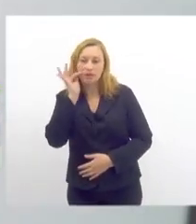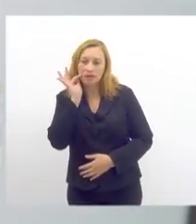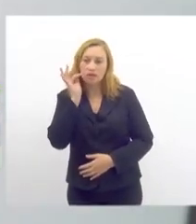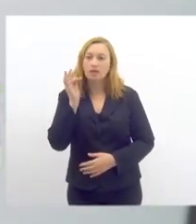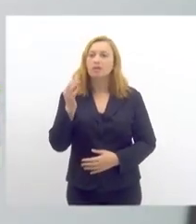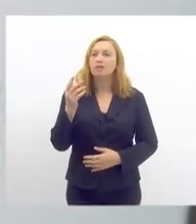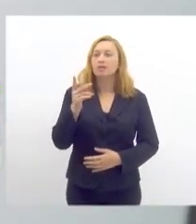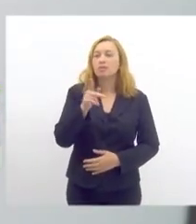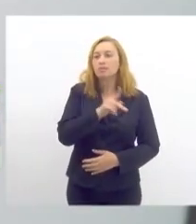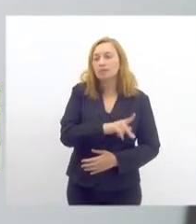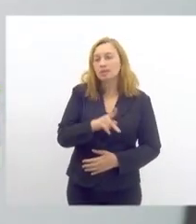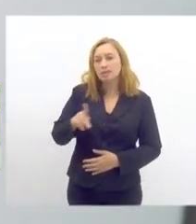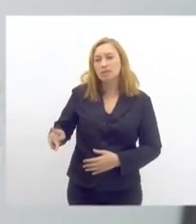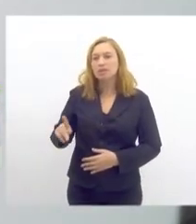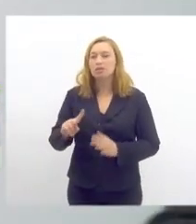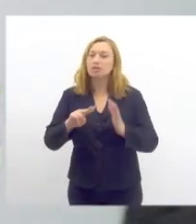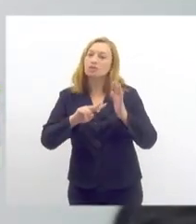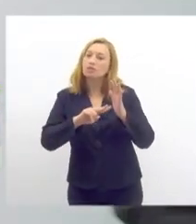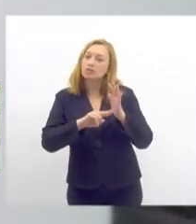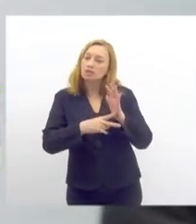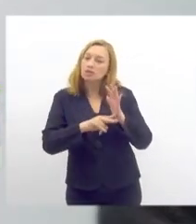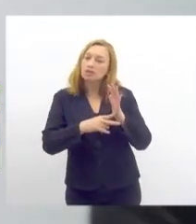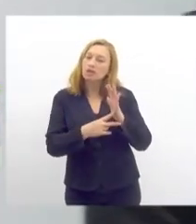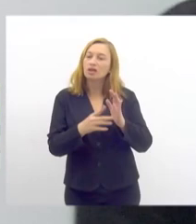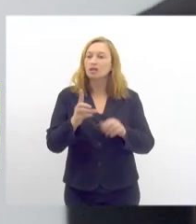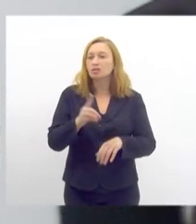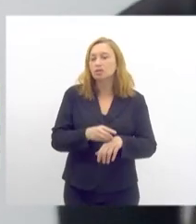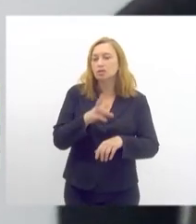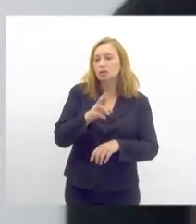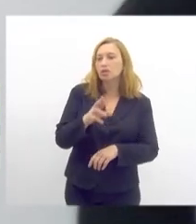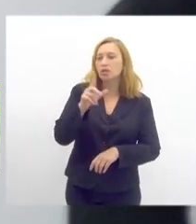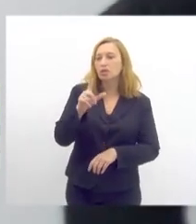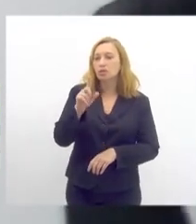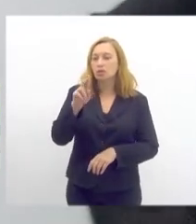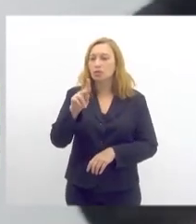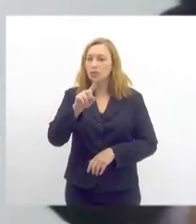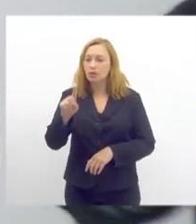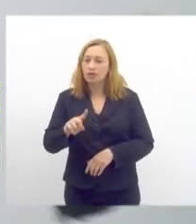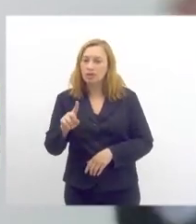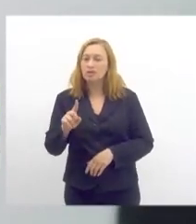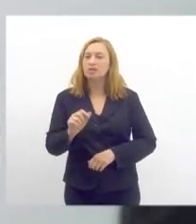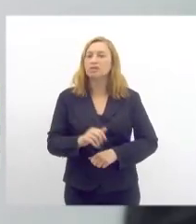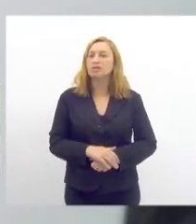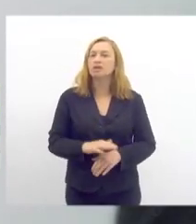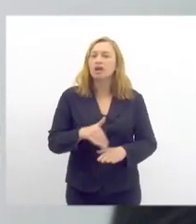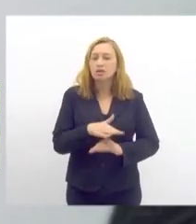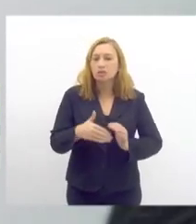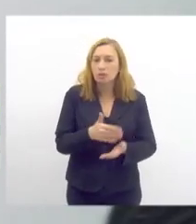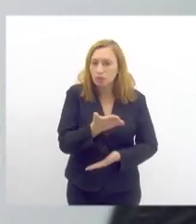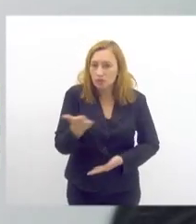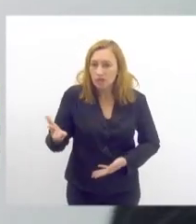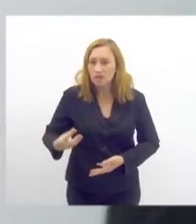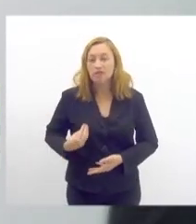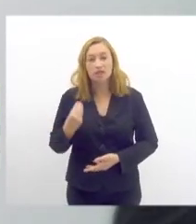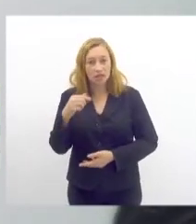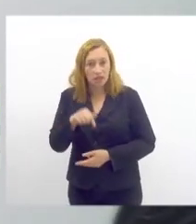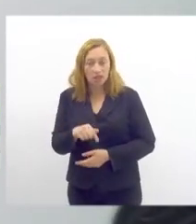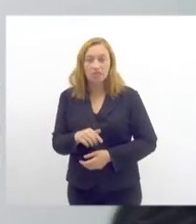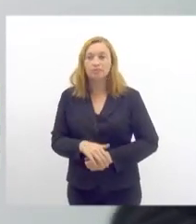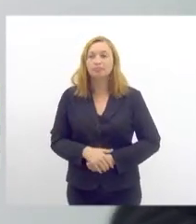do sindicato, doutor Luiz Antônio, DGAF do Detran, e a todos vocês que estão aqui